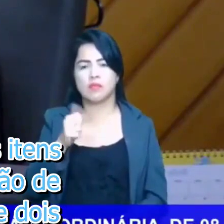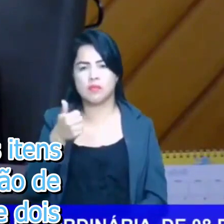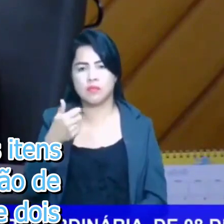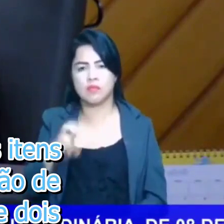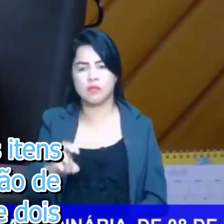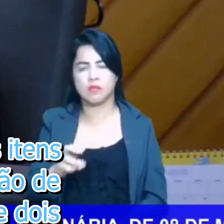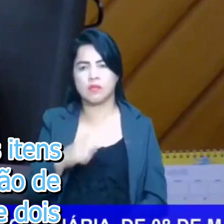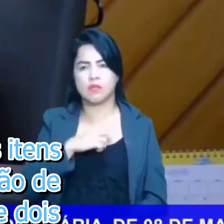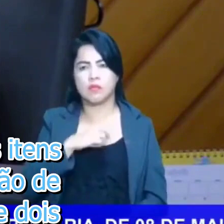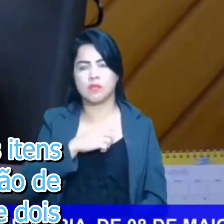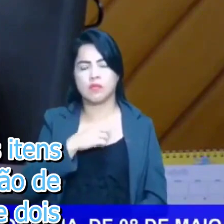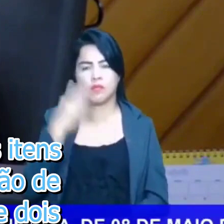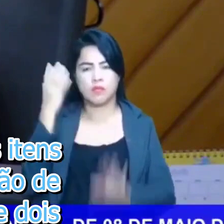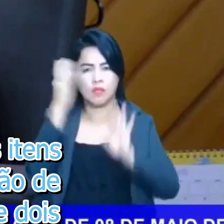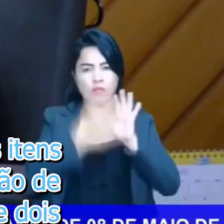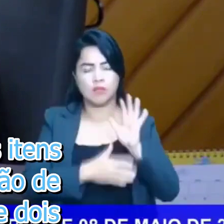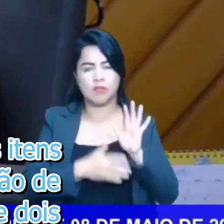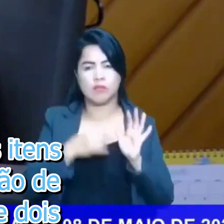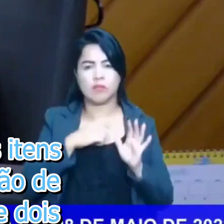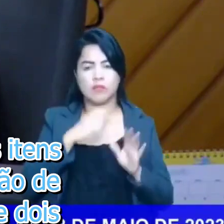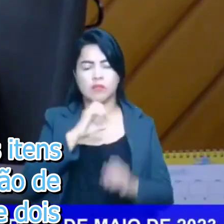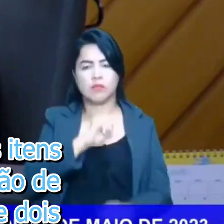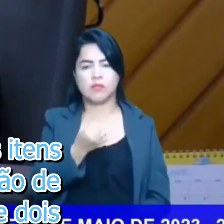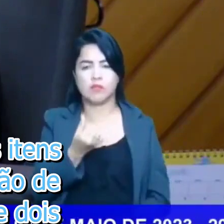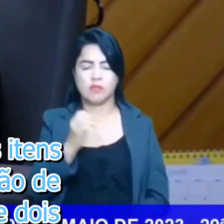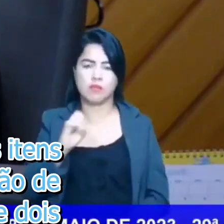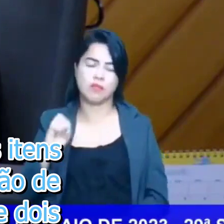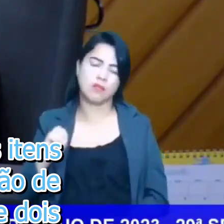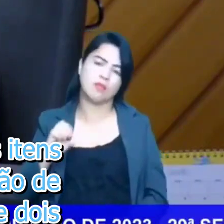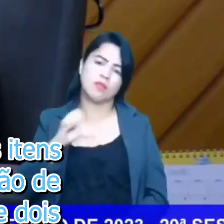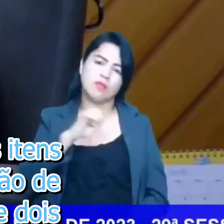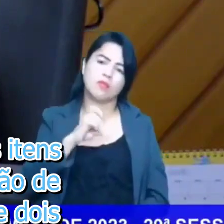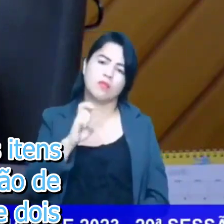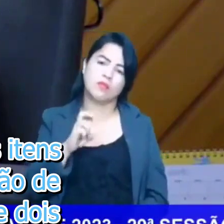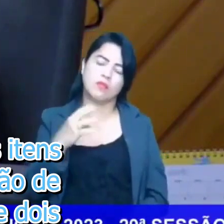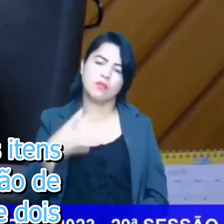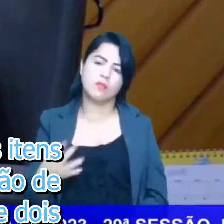pauta. 14 é uma prestação de contas número